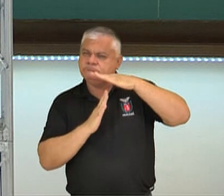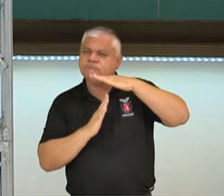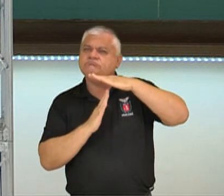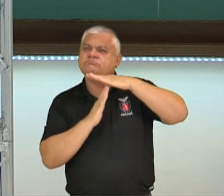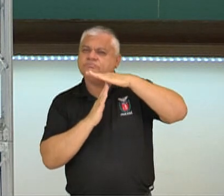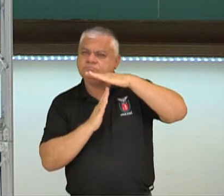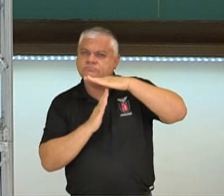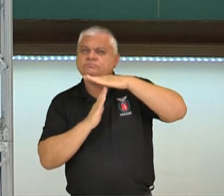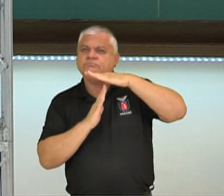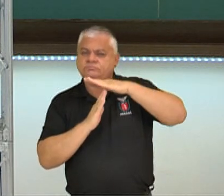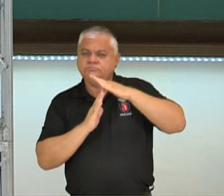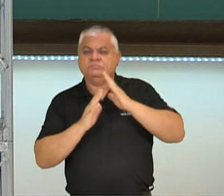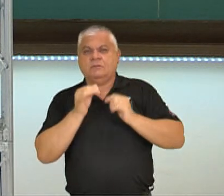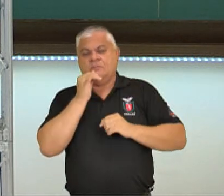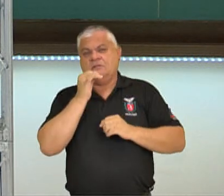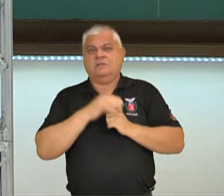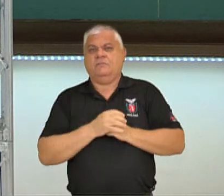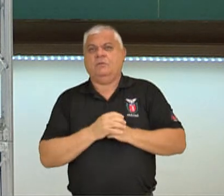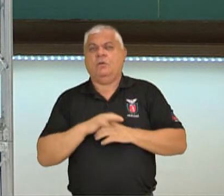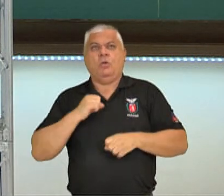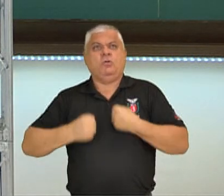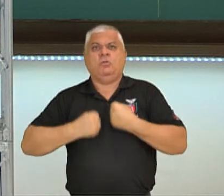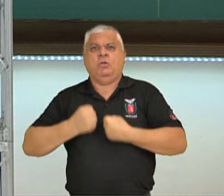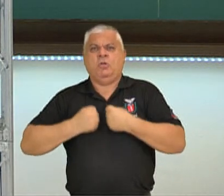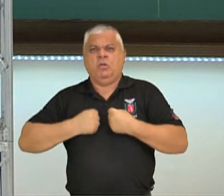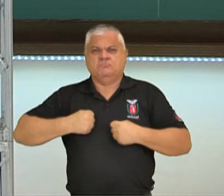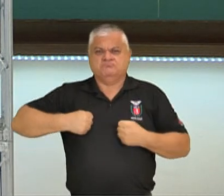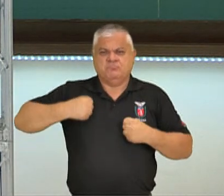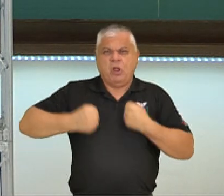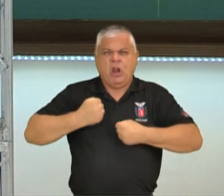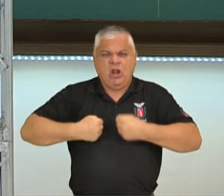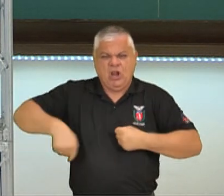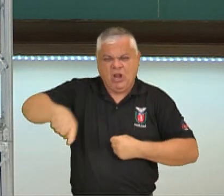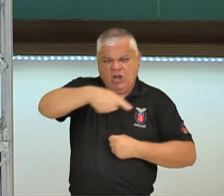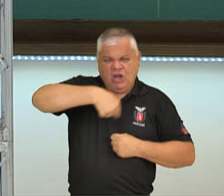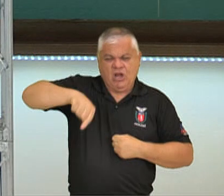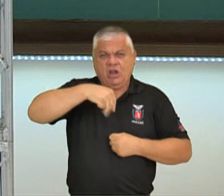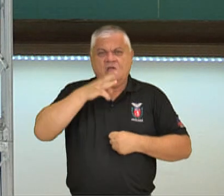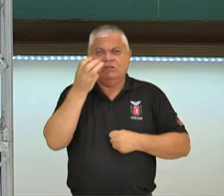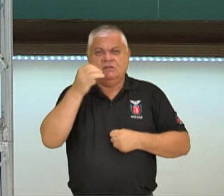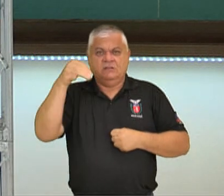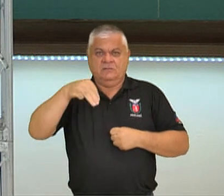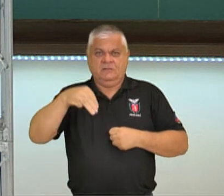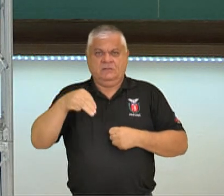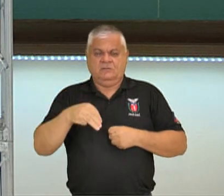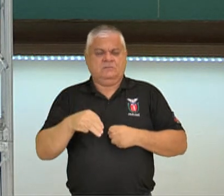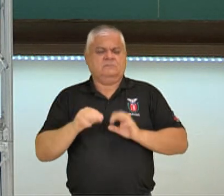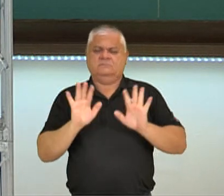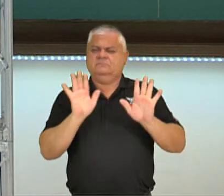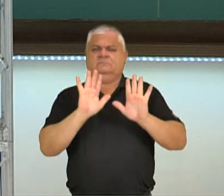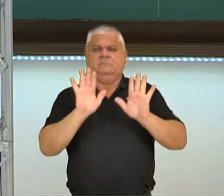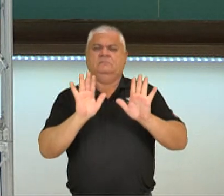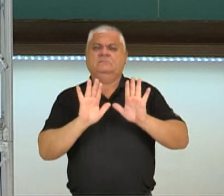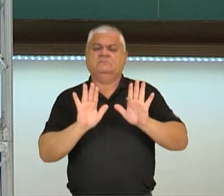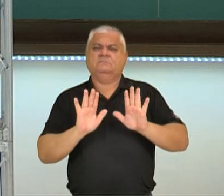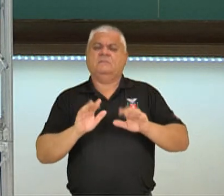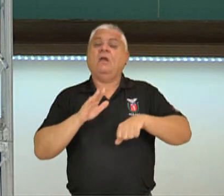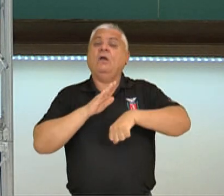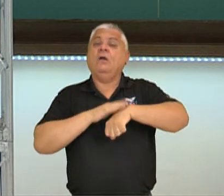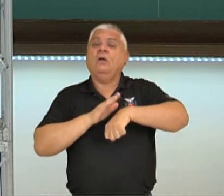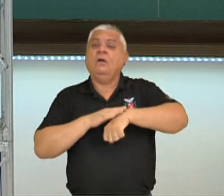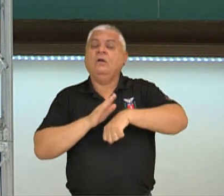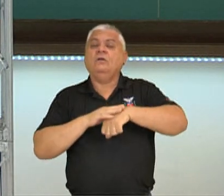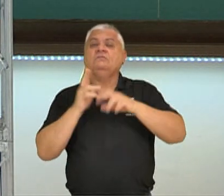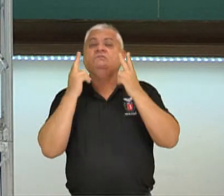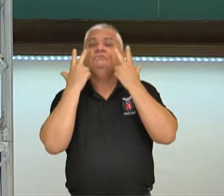não consigo correr 30 minutos na minha velocidade máxima, né? Na minha